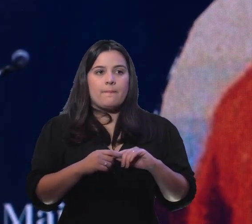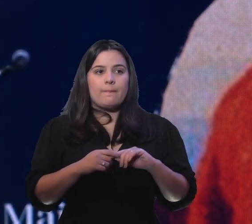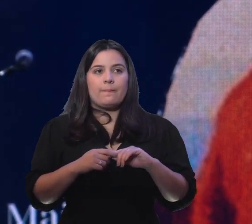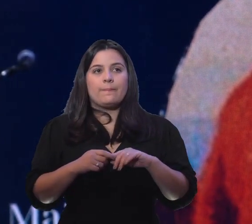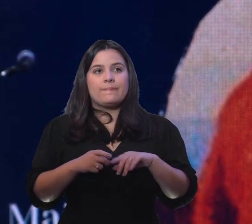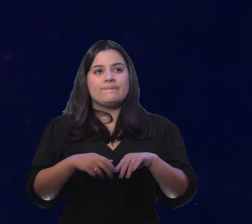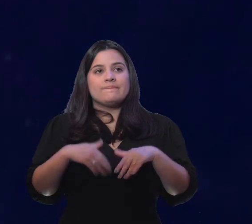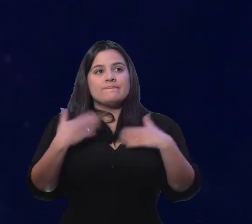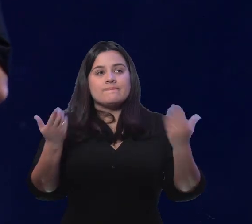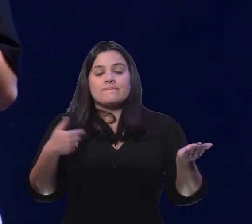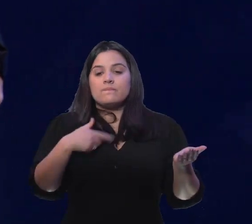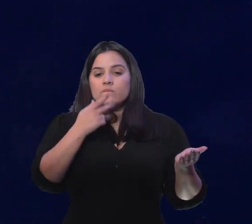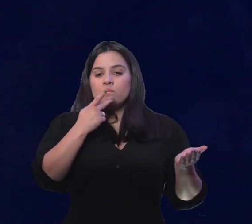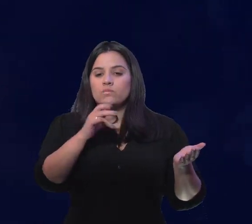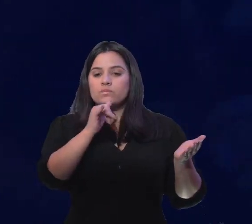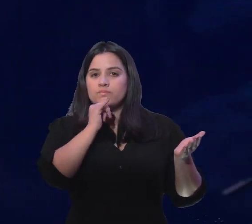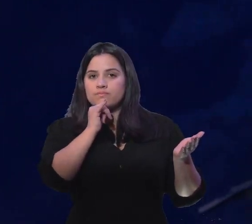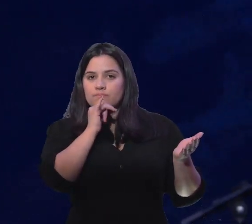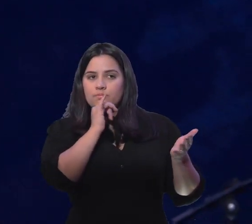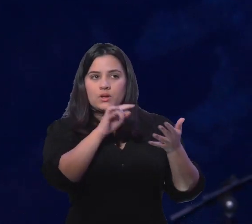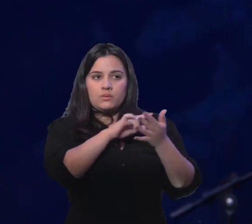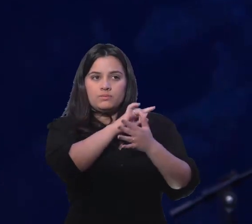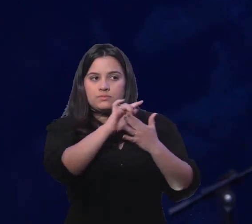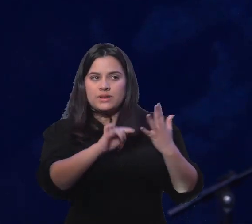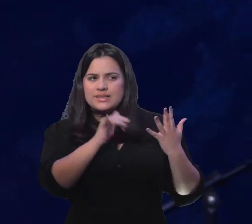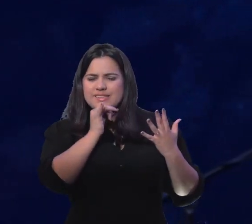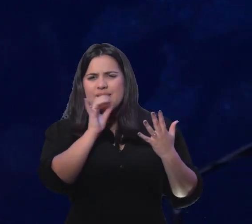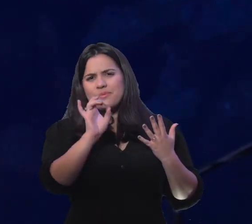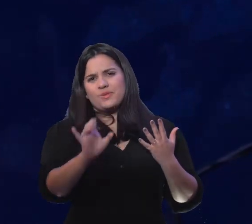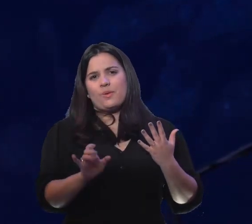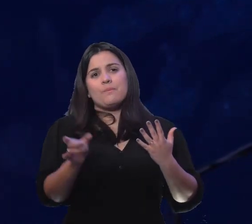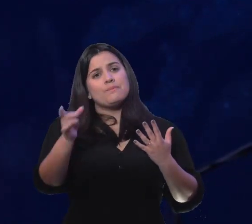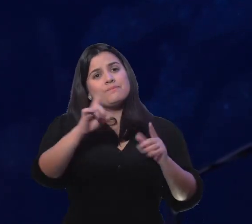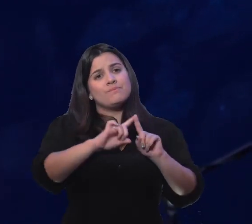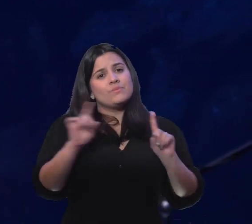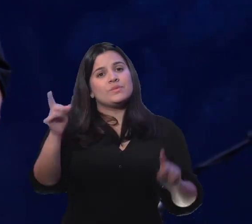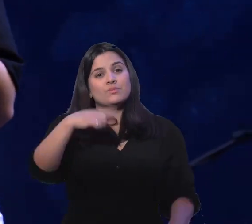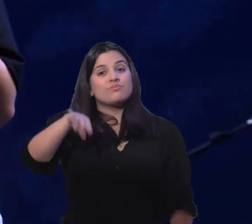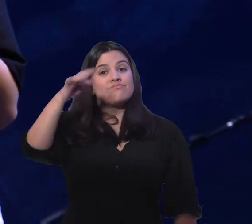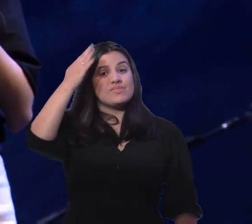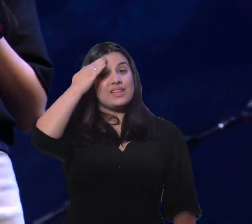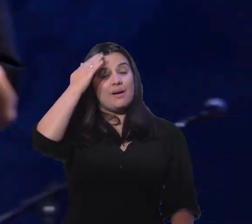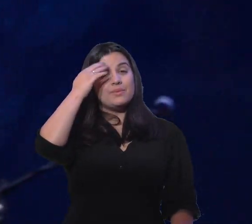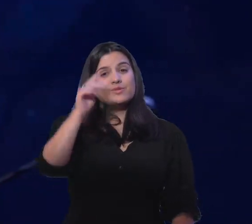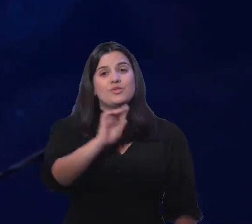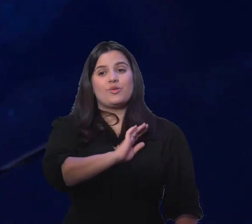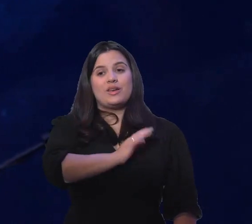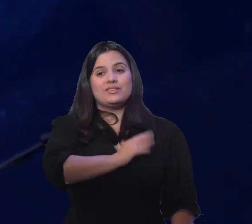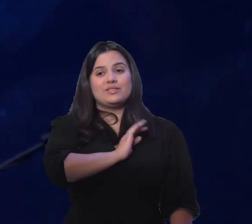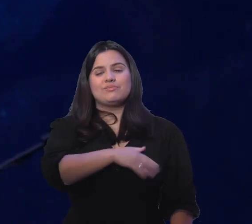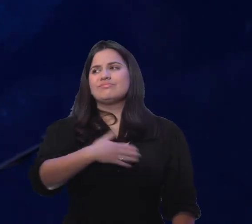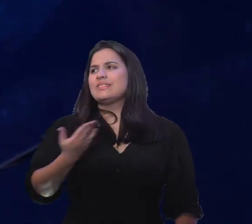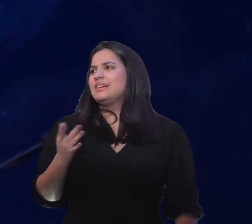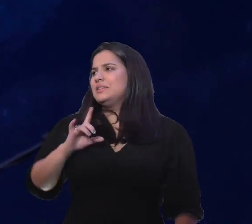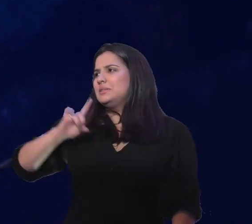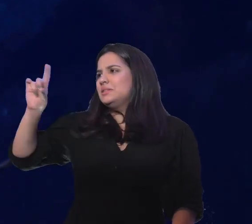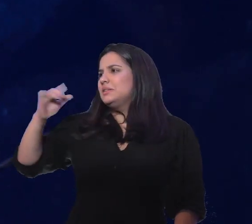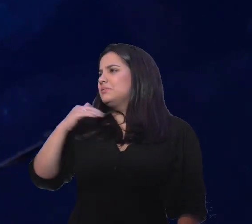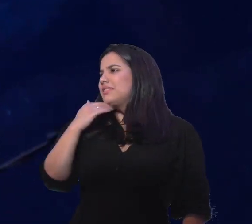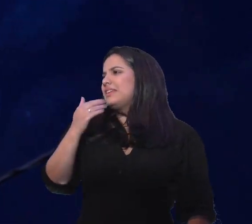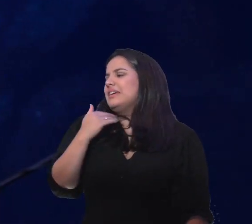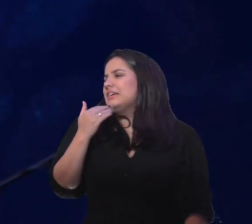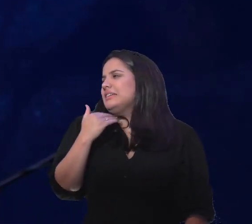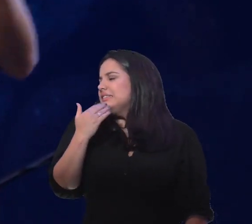E eu tô falando exemplos aqui, mas você sabe no teu coração. Aquilo que você tem falado para Deus. Não, Deus, isso aqui não dá